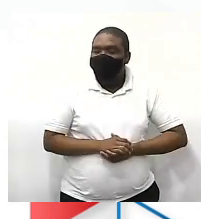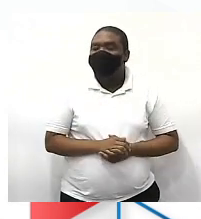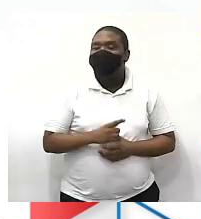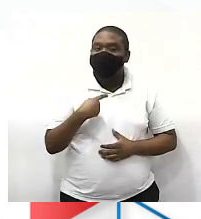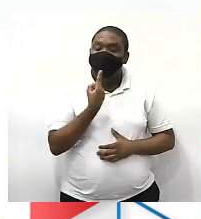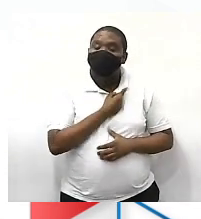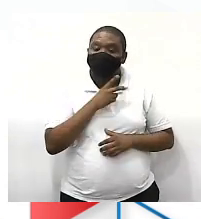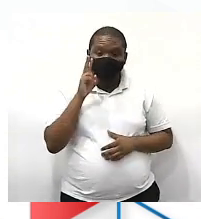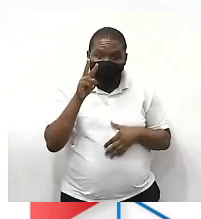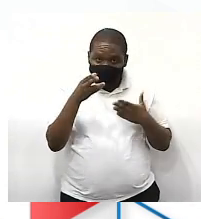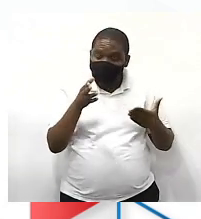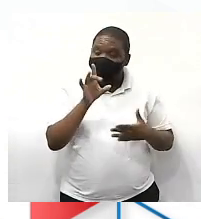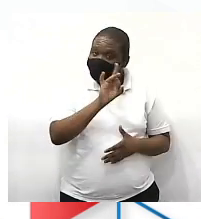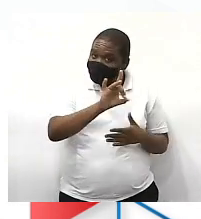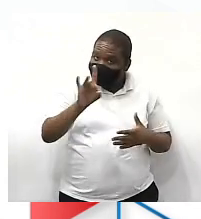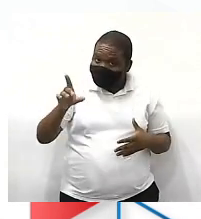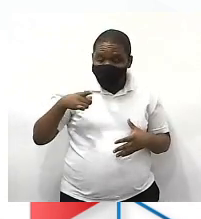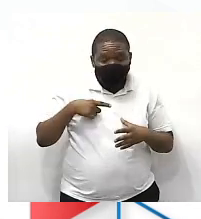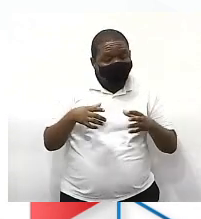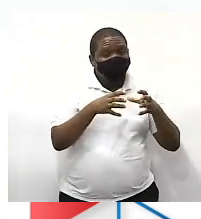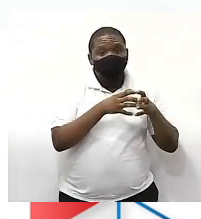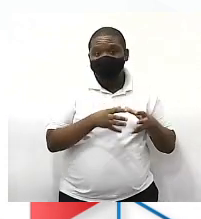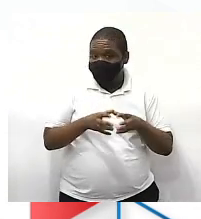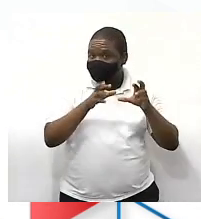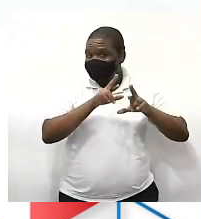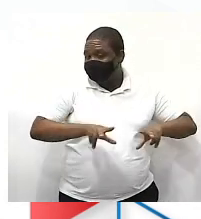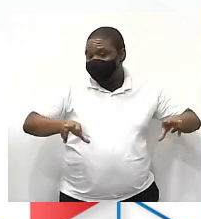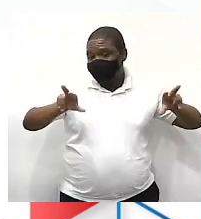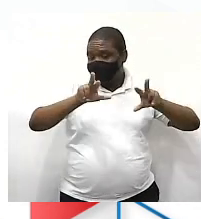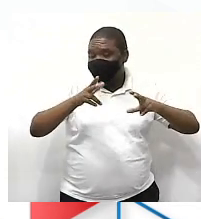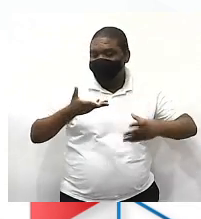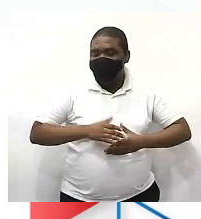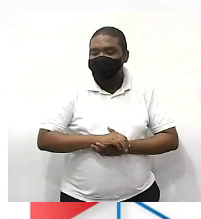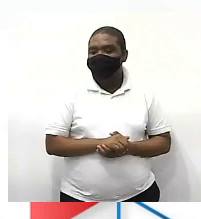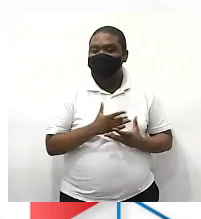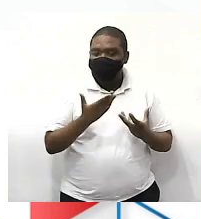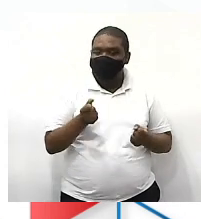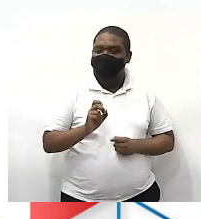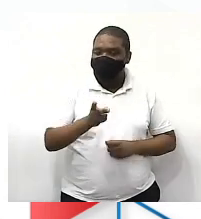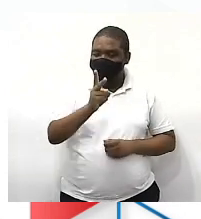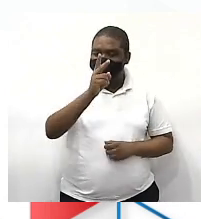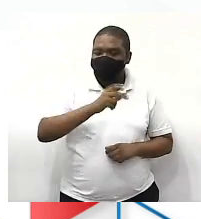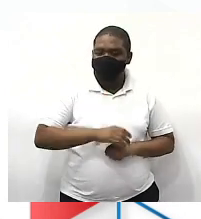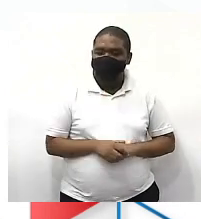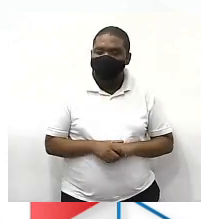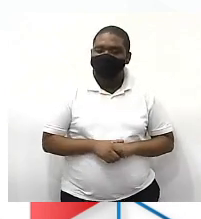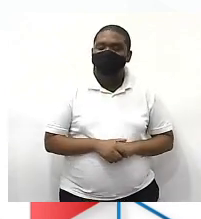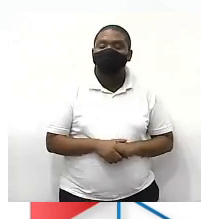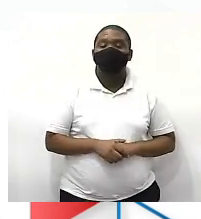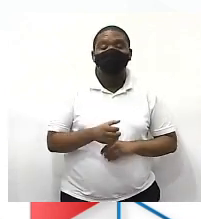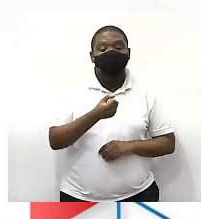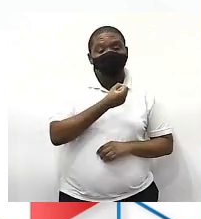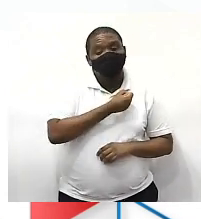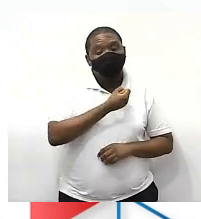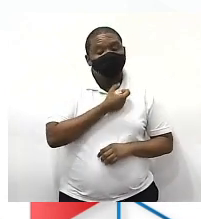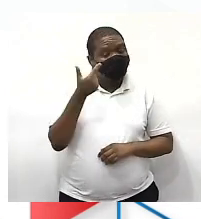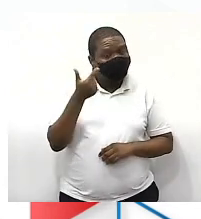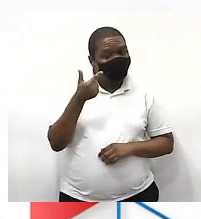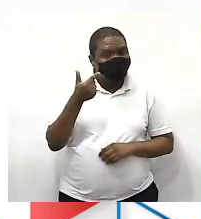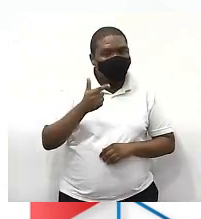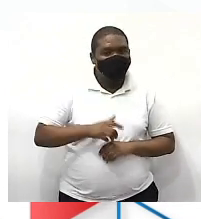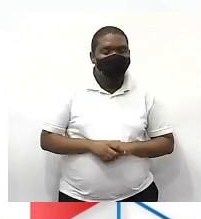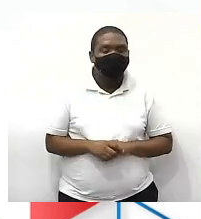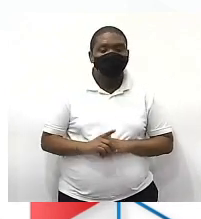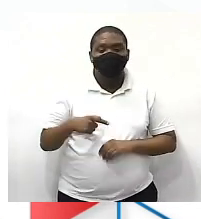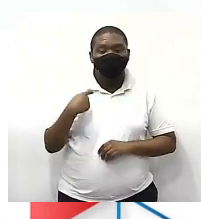cada um desses tem várias classes, ok? Vamos seguir então agora. Questão de número 2,